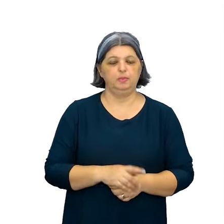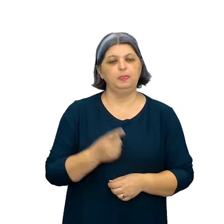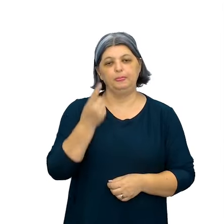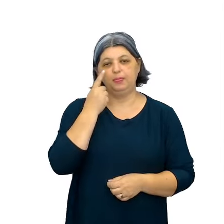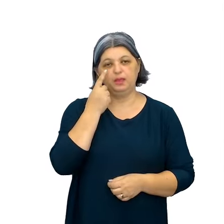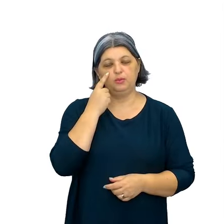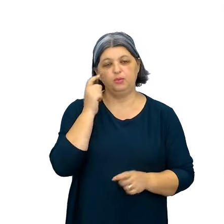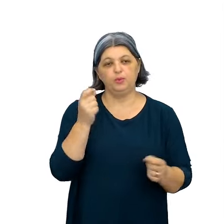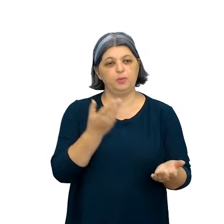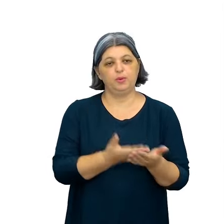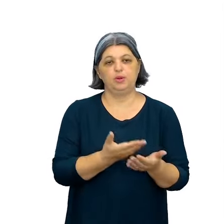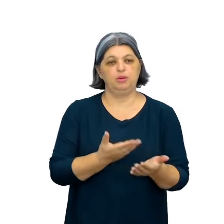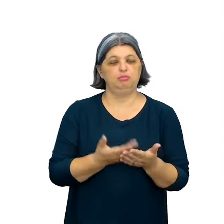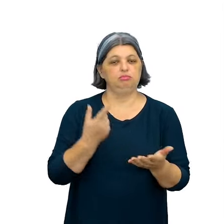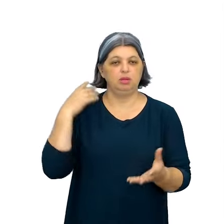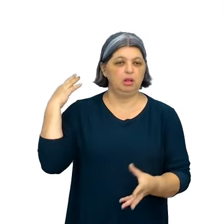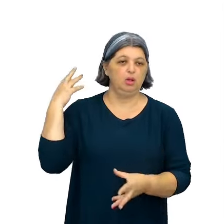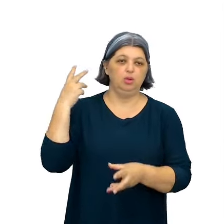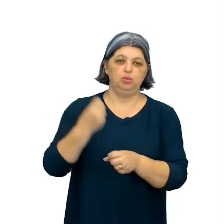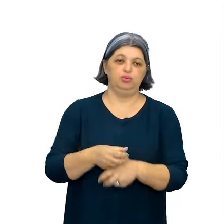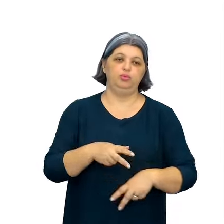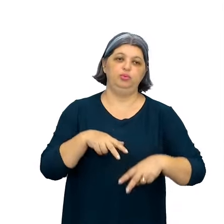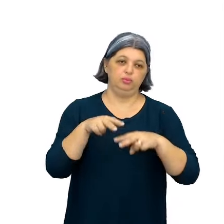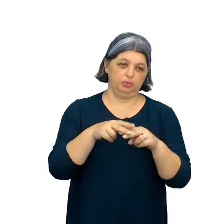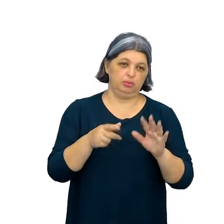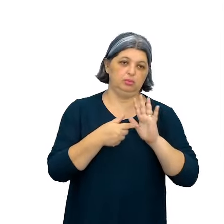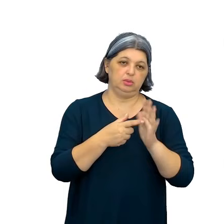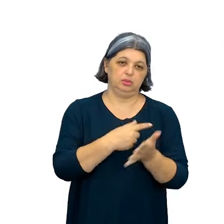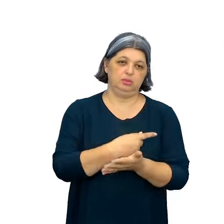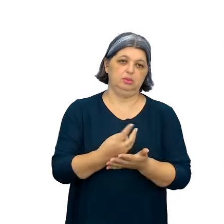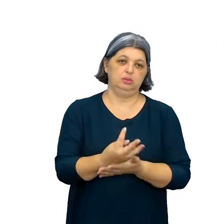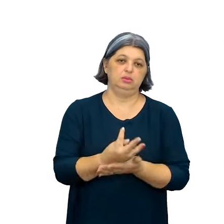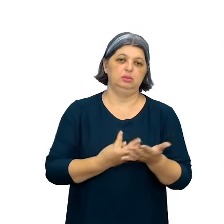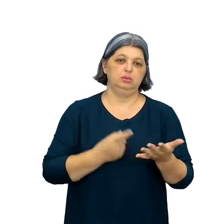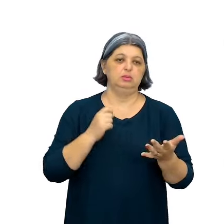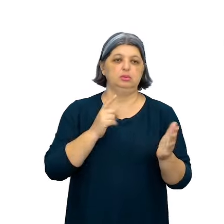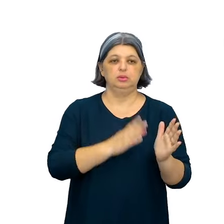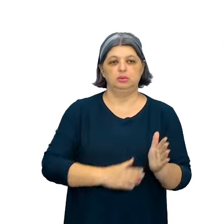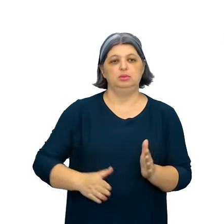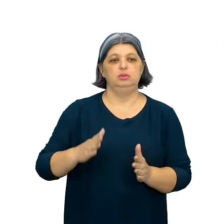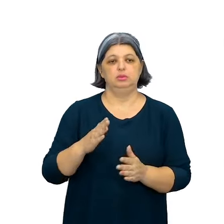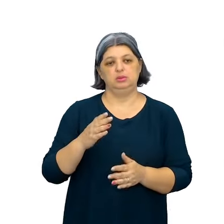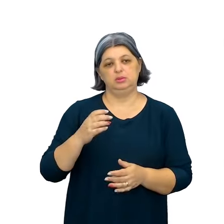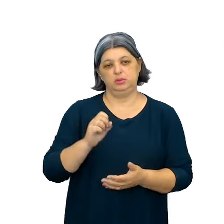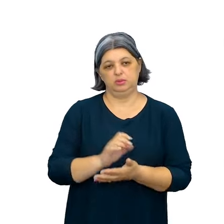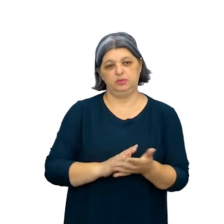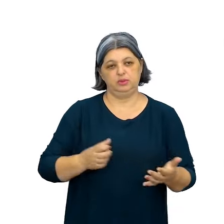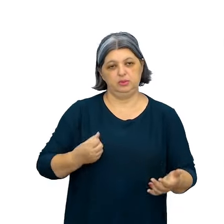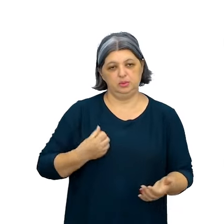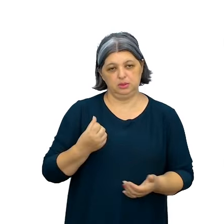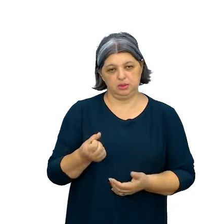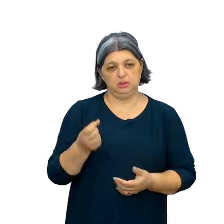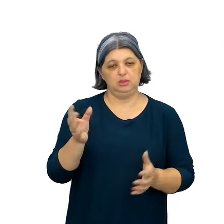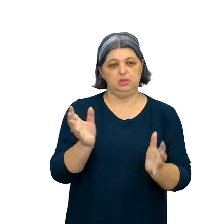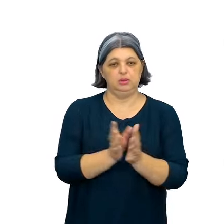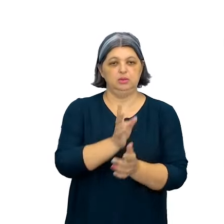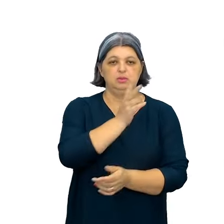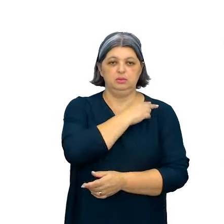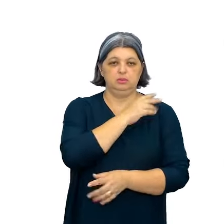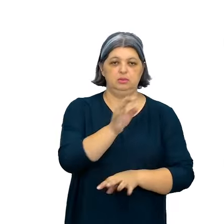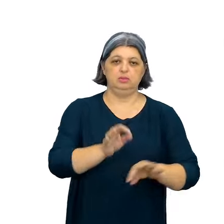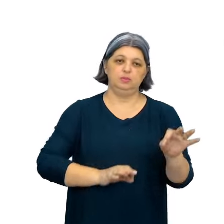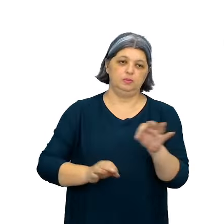vimos nesse encontro, né? Nós apresentamos o gênero textual predominante na sequência de atividade 6 da segunda série do ensino médio e a organização de